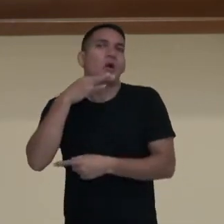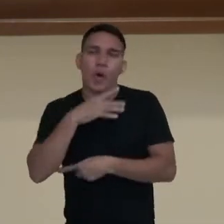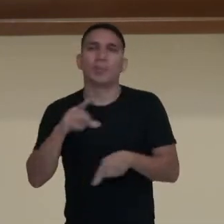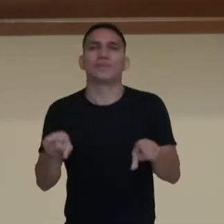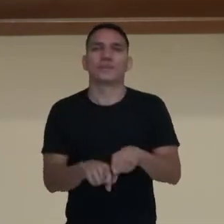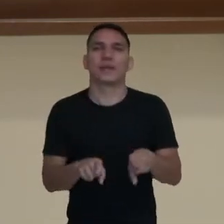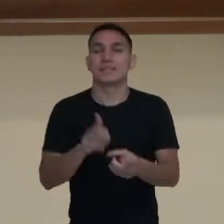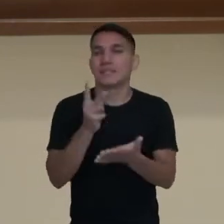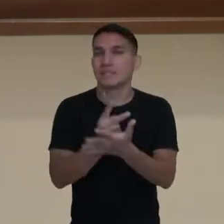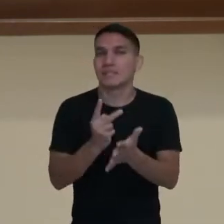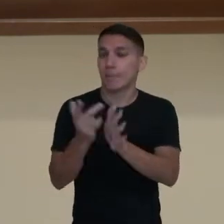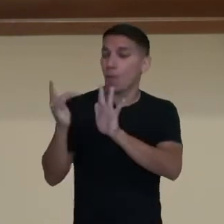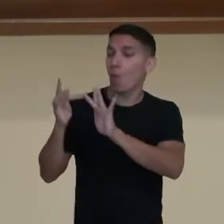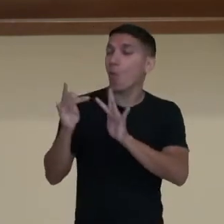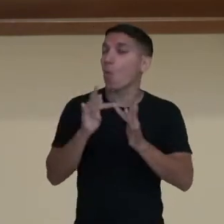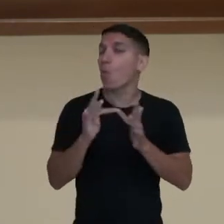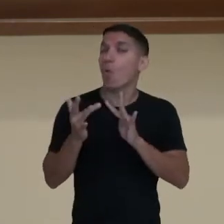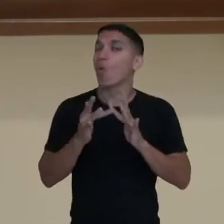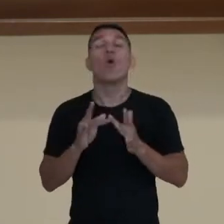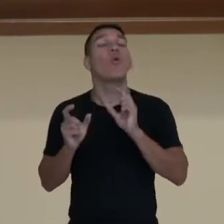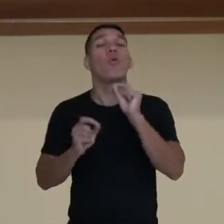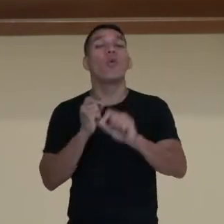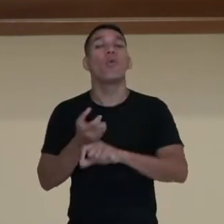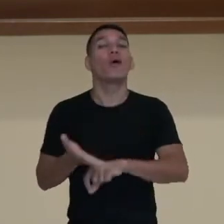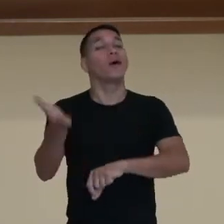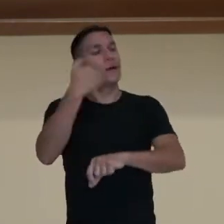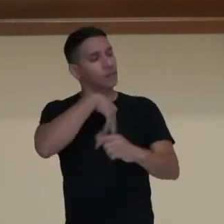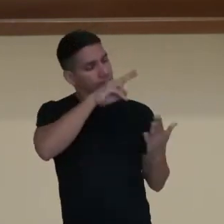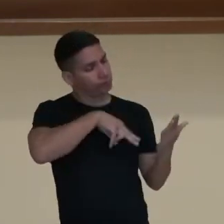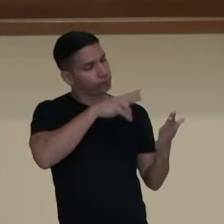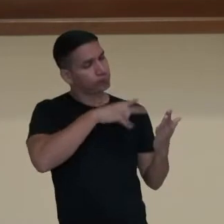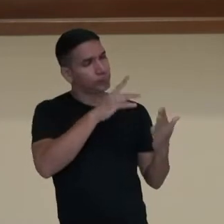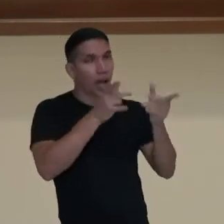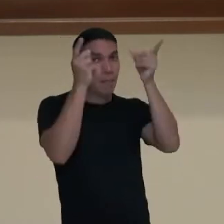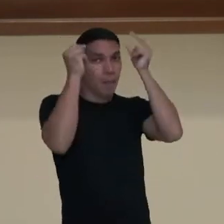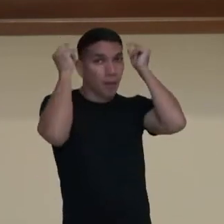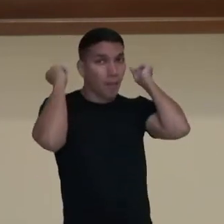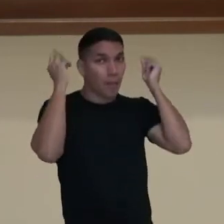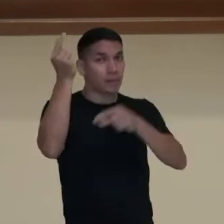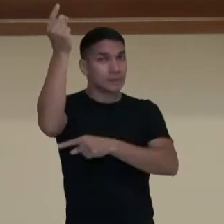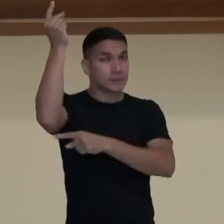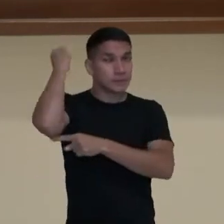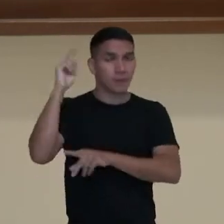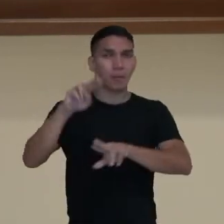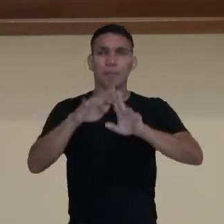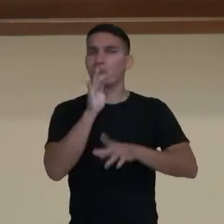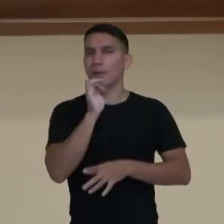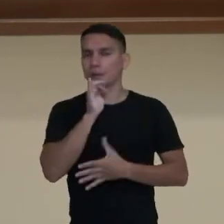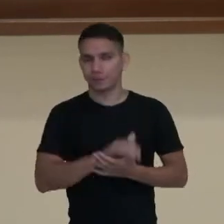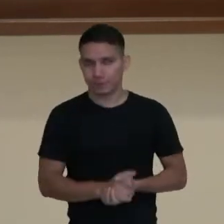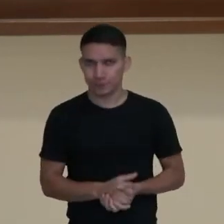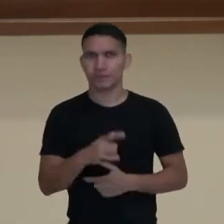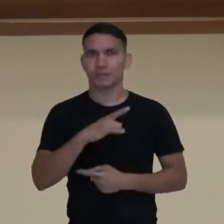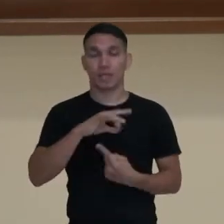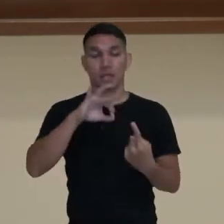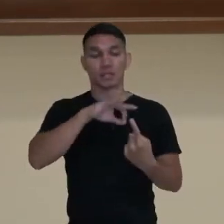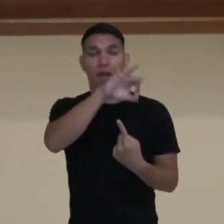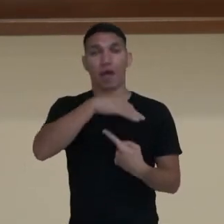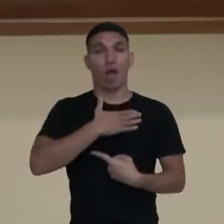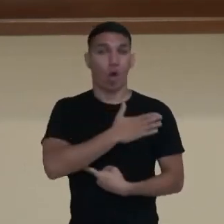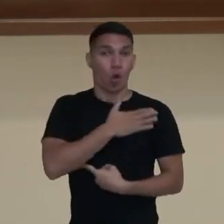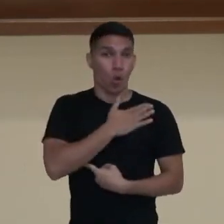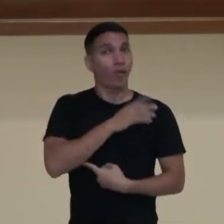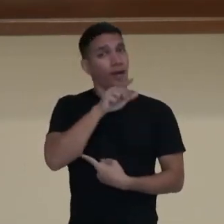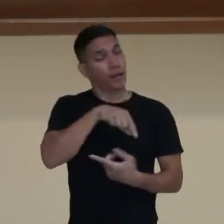contato com o pensamento antigo grego-romano. Por exemplo, nós temos ali o Santo Agostinho, que